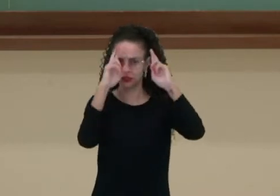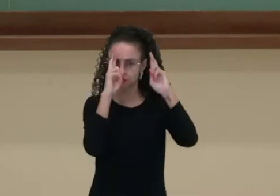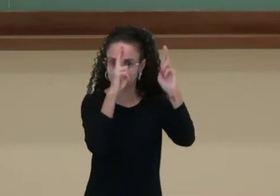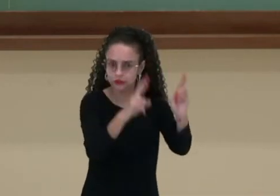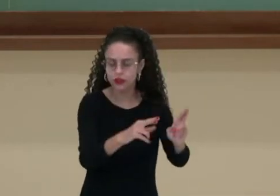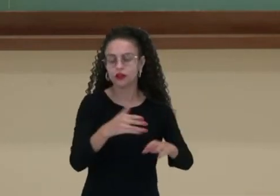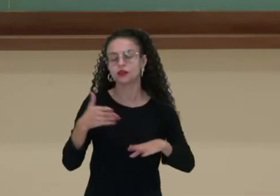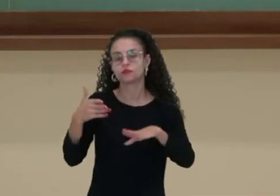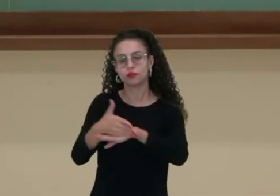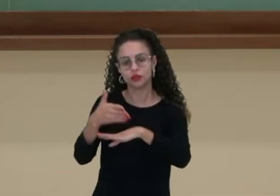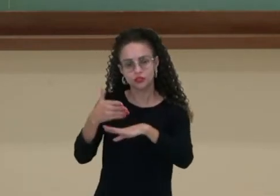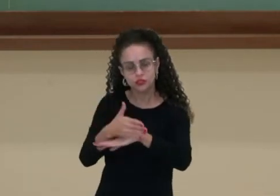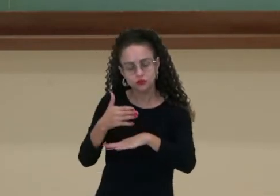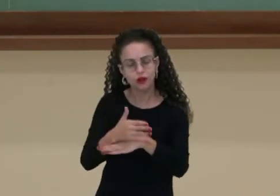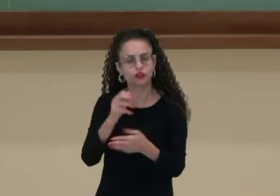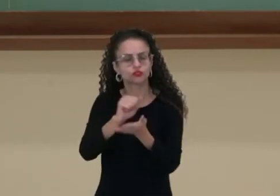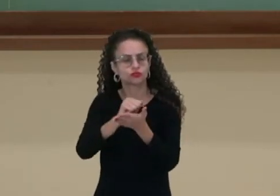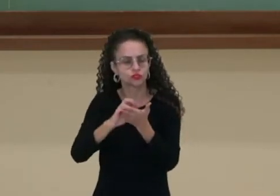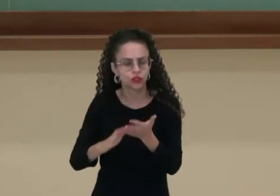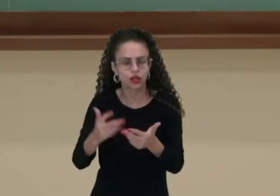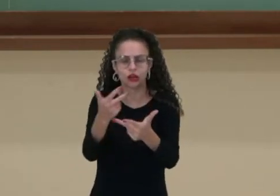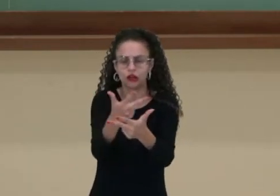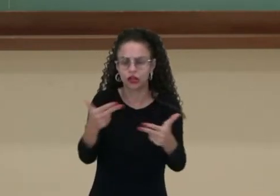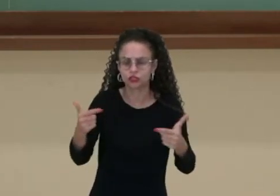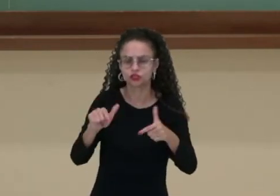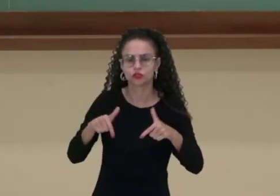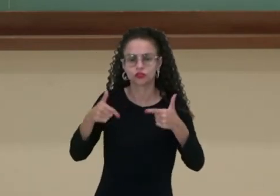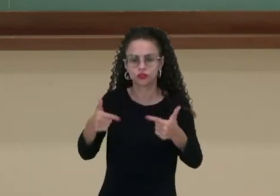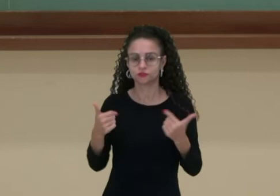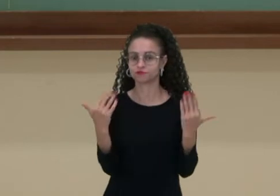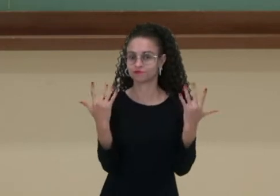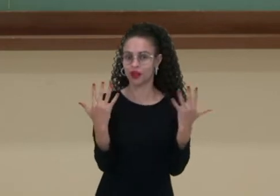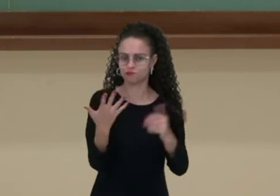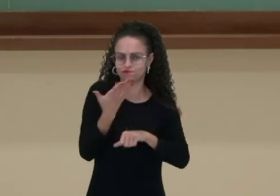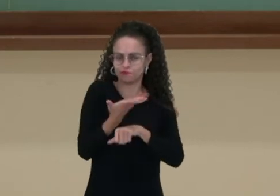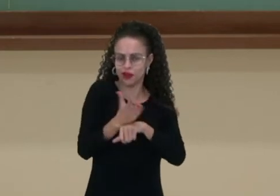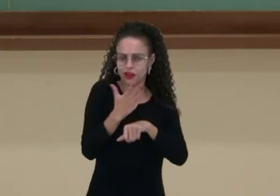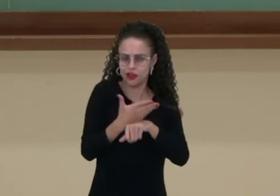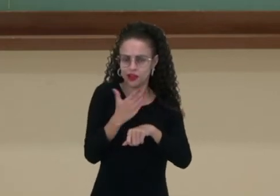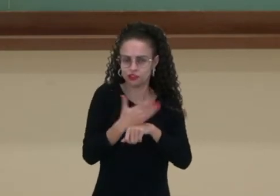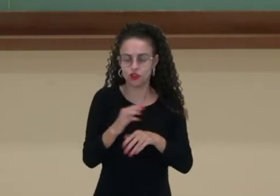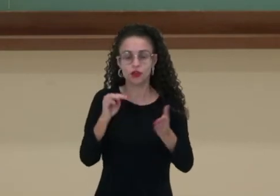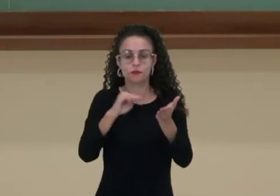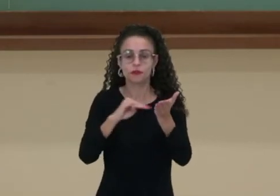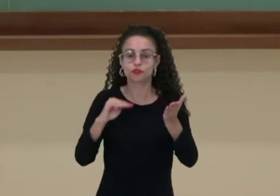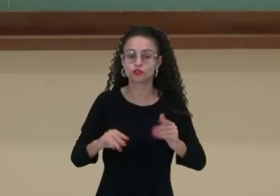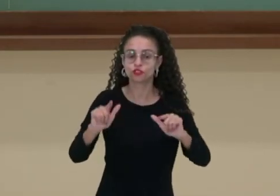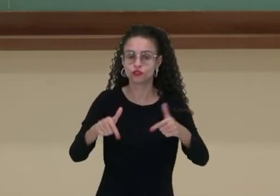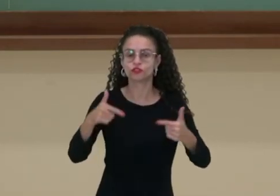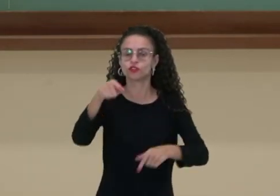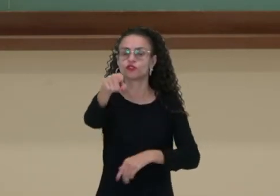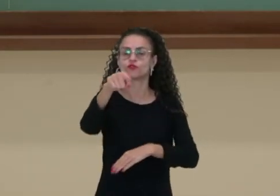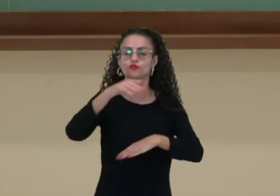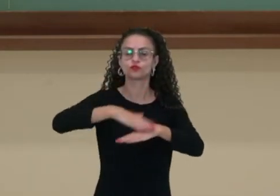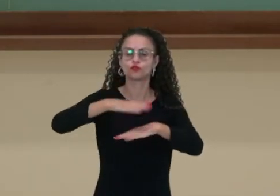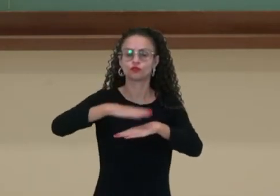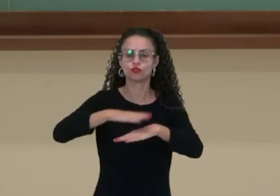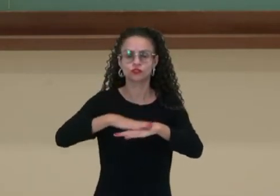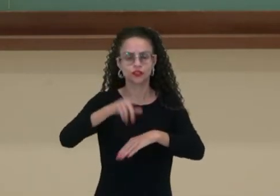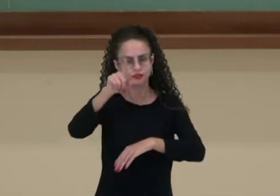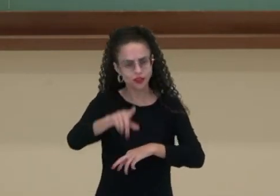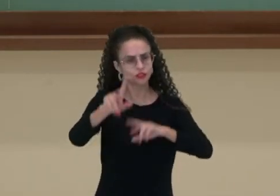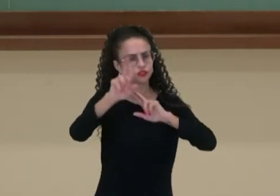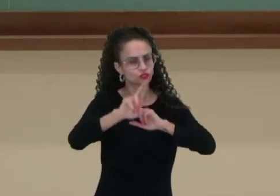das atividades ativas, mãos na massa, da metodologia ativa. Vocês fazem a